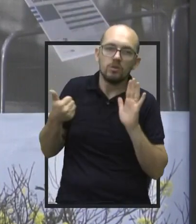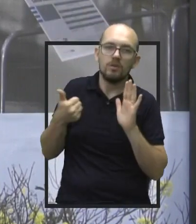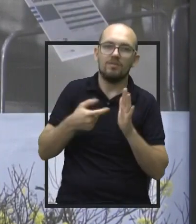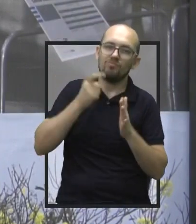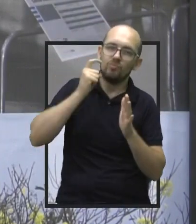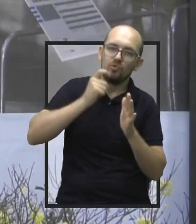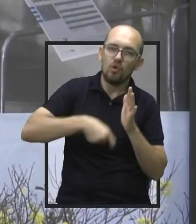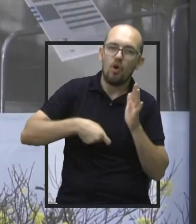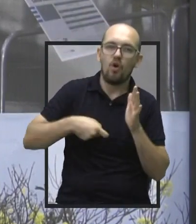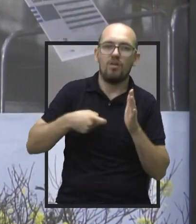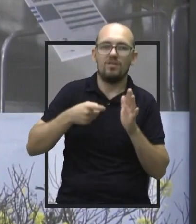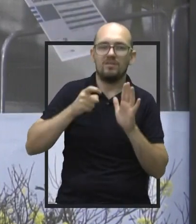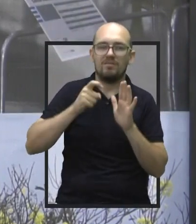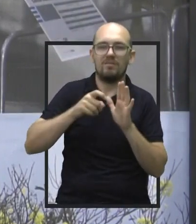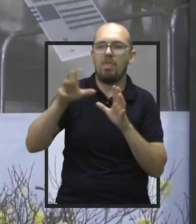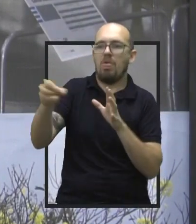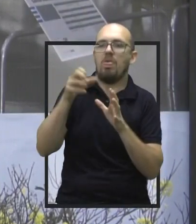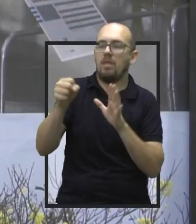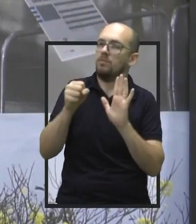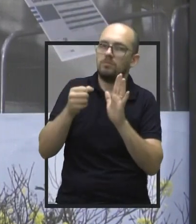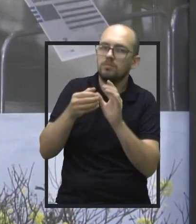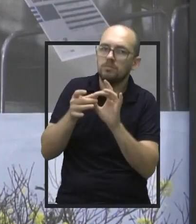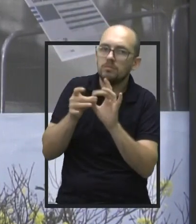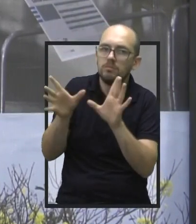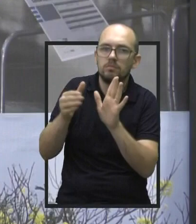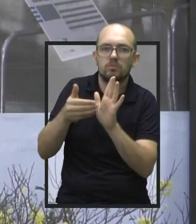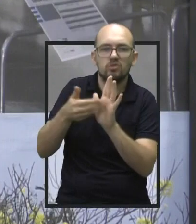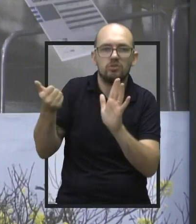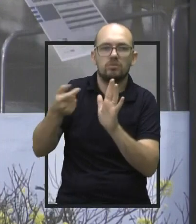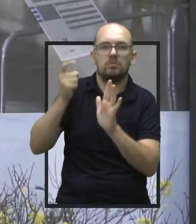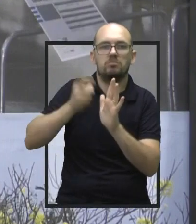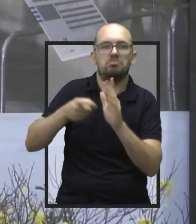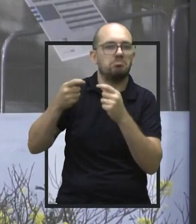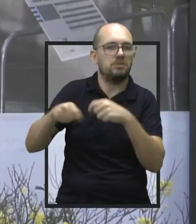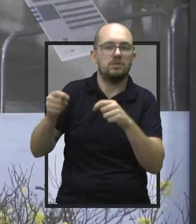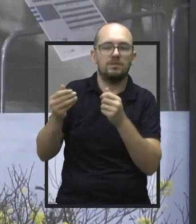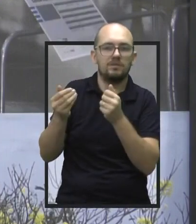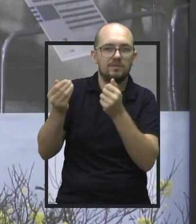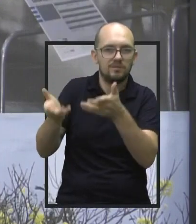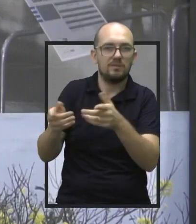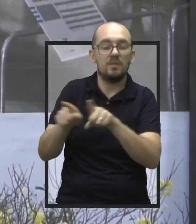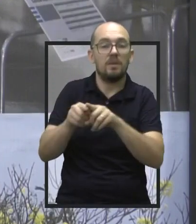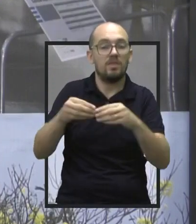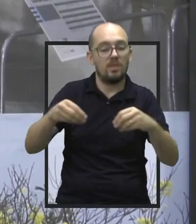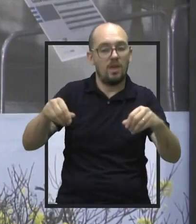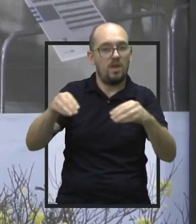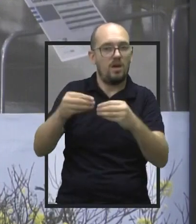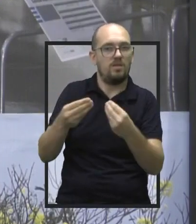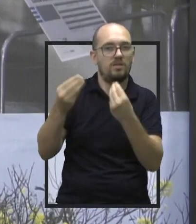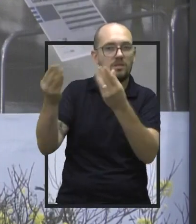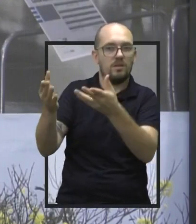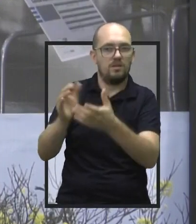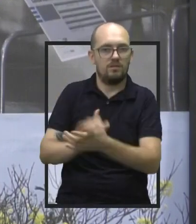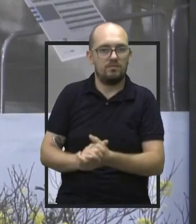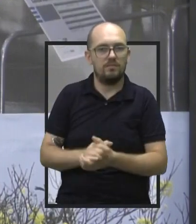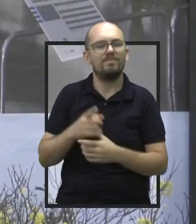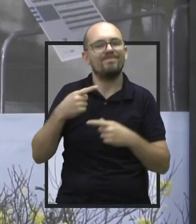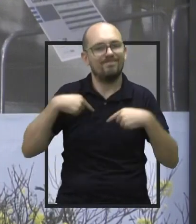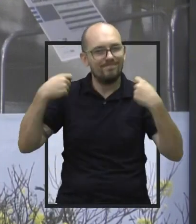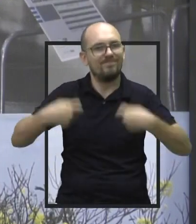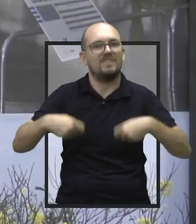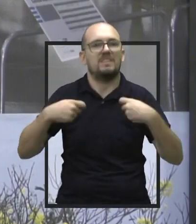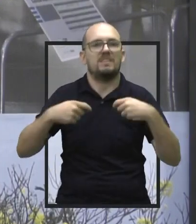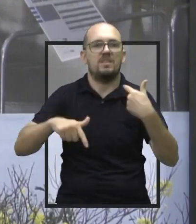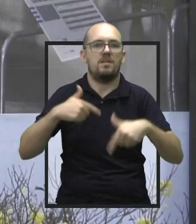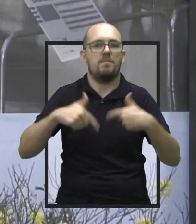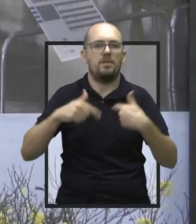uma nova área para que essas empresas se instalem, que venham para Jaú trazer novos empregos. A gente precisa de emprego, a gente sabe disso.